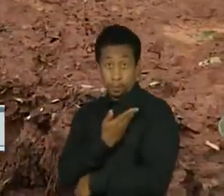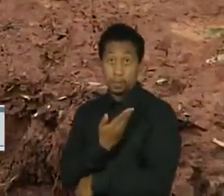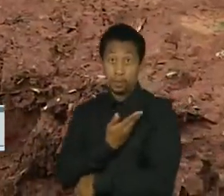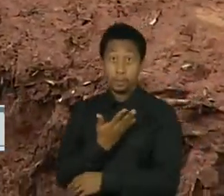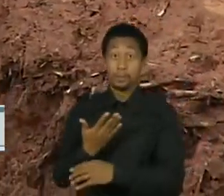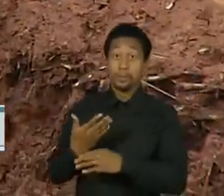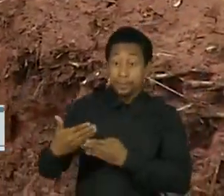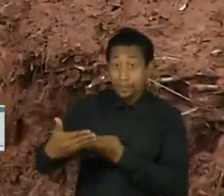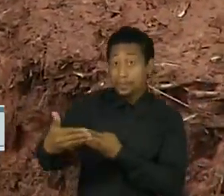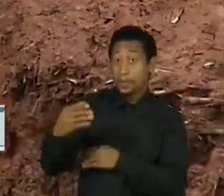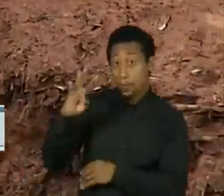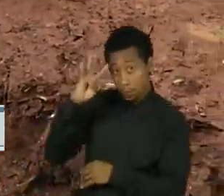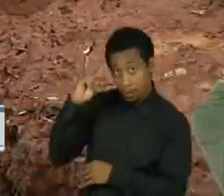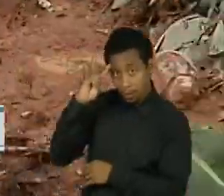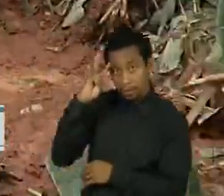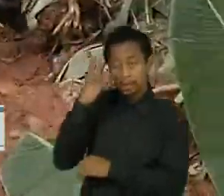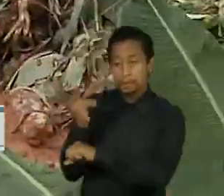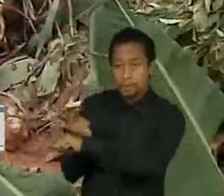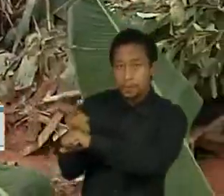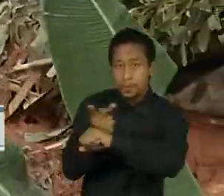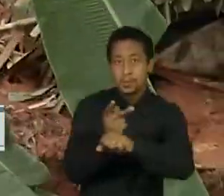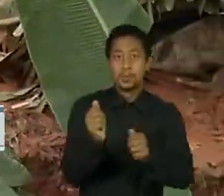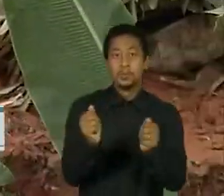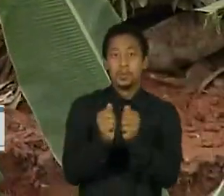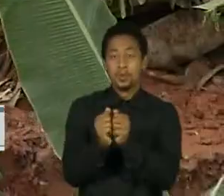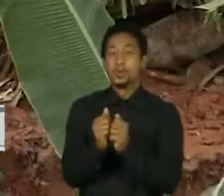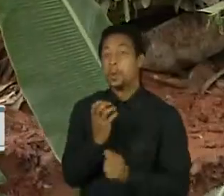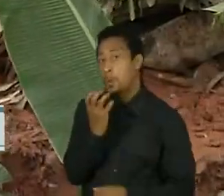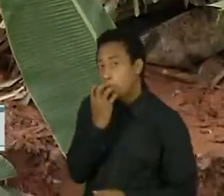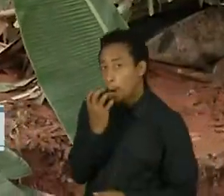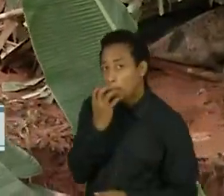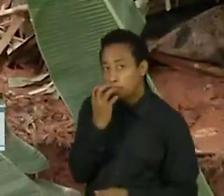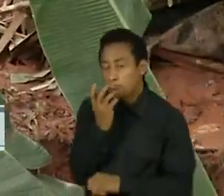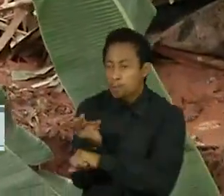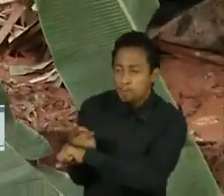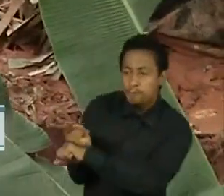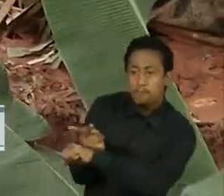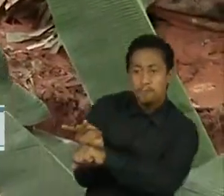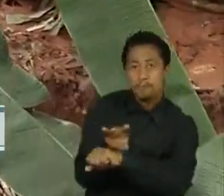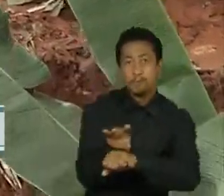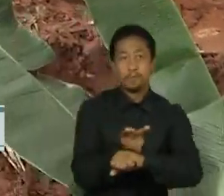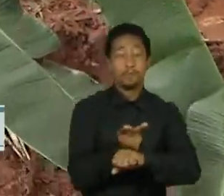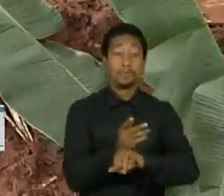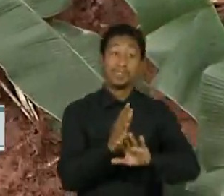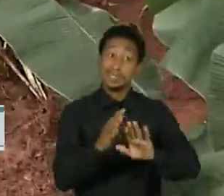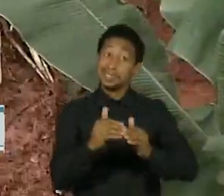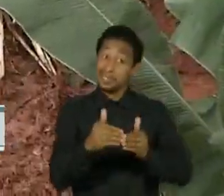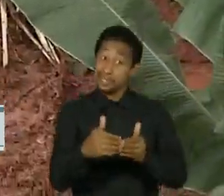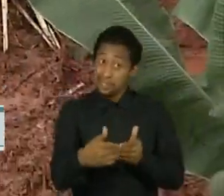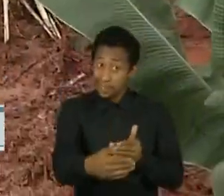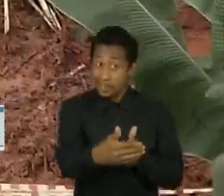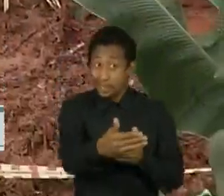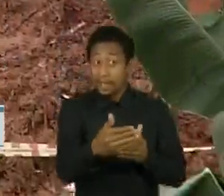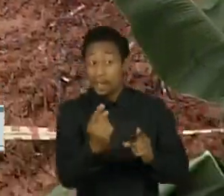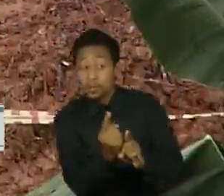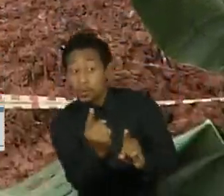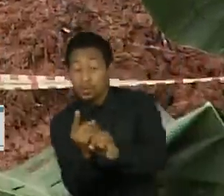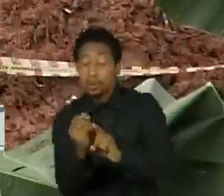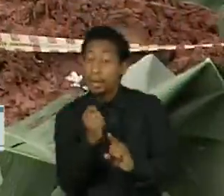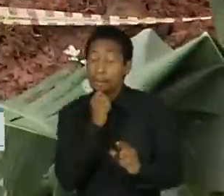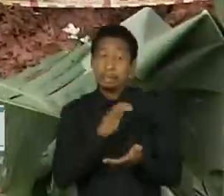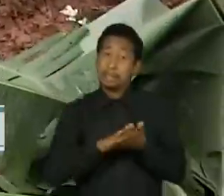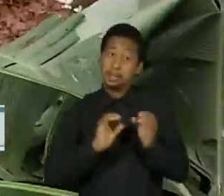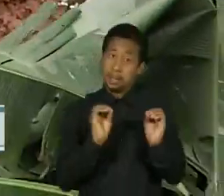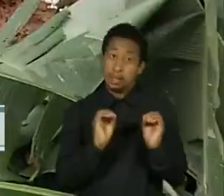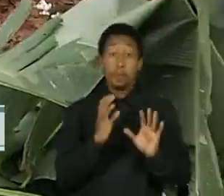desta quarta-feira terá ajuda de cães farejadores. Visualizar não, mas já tem apontamento dos cães em alguns pontos de